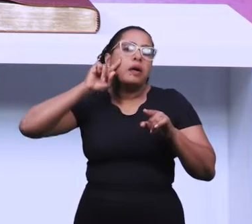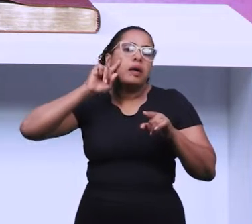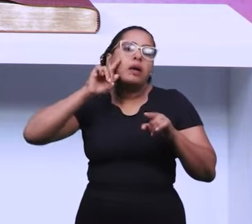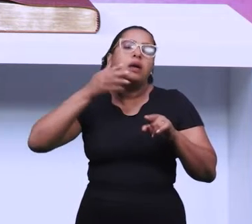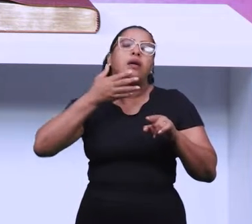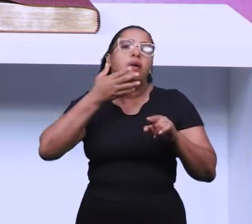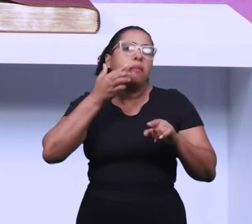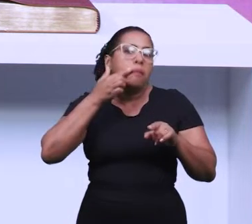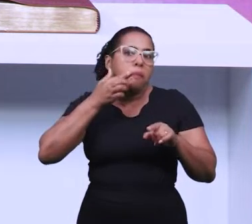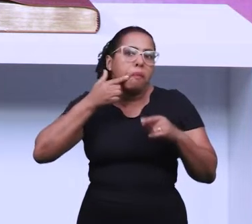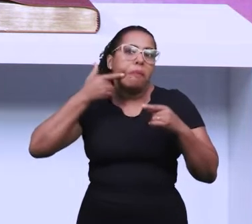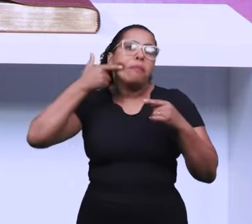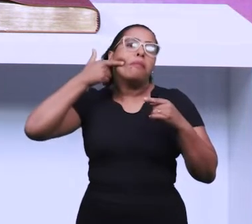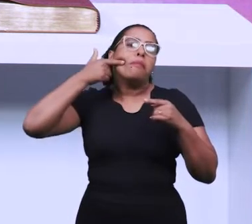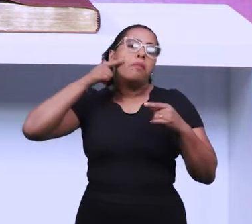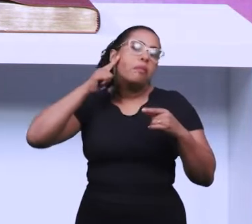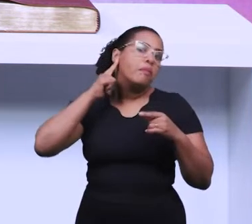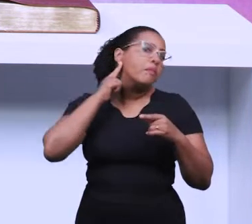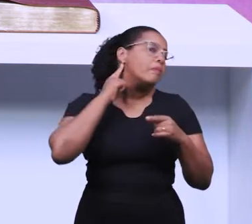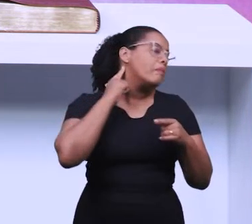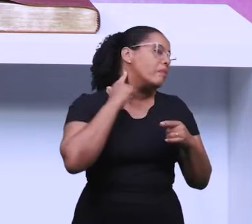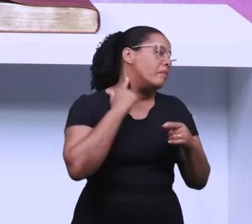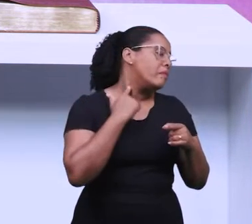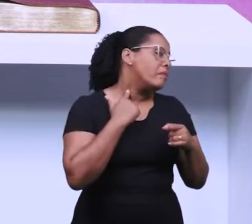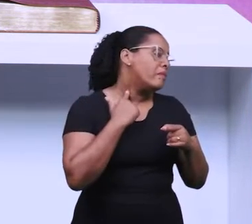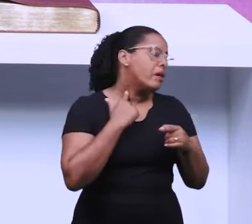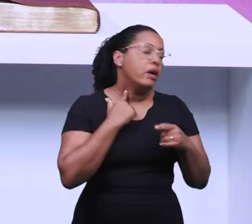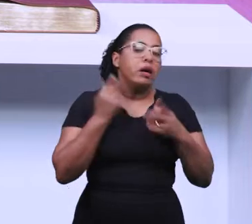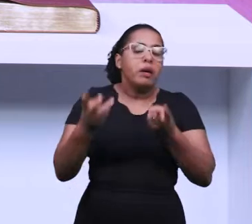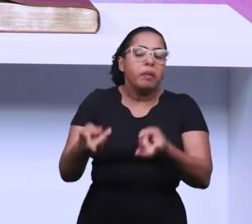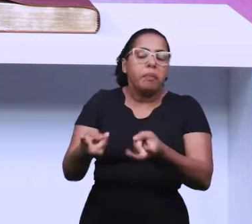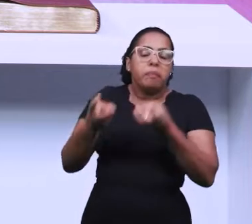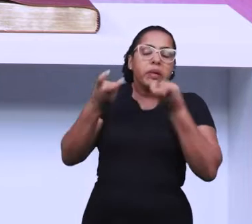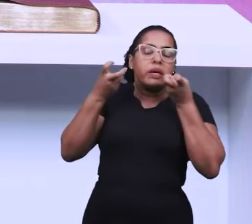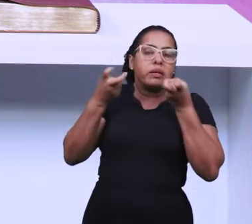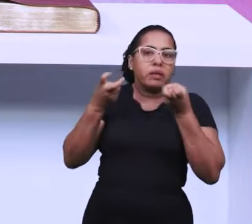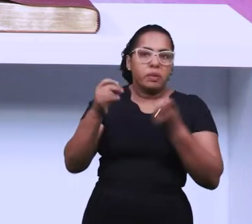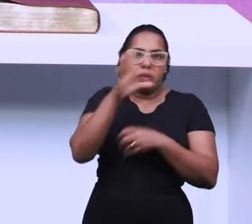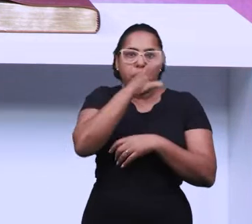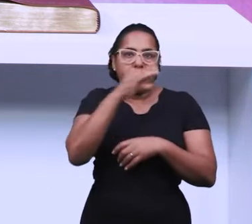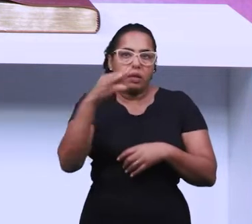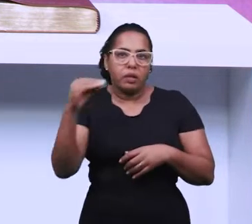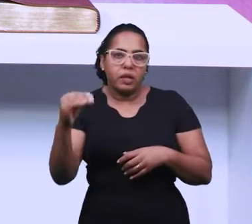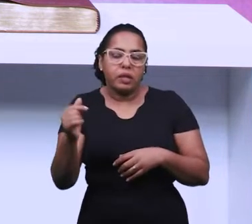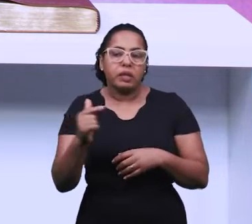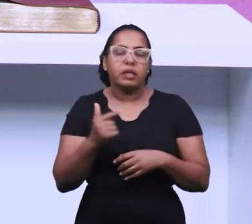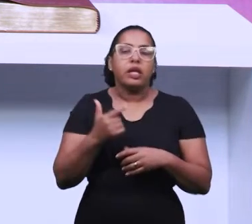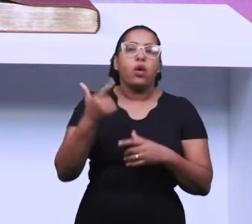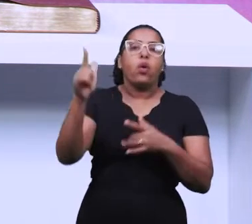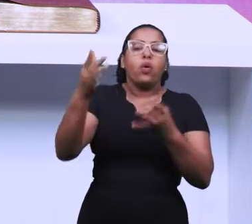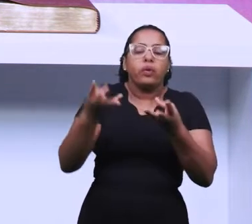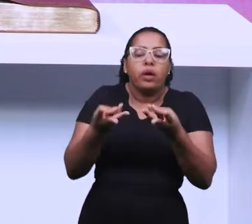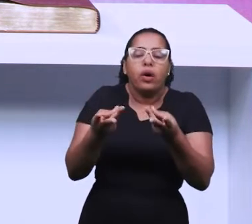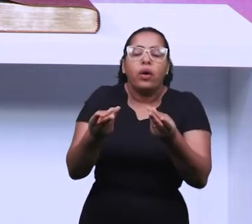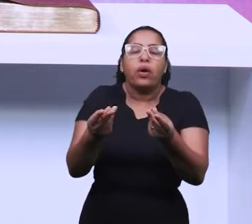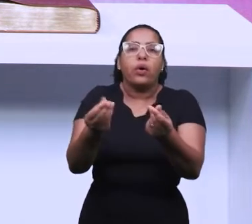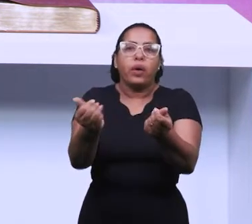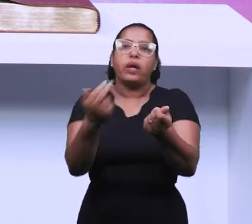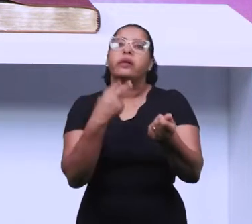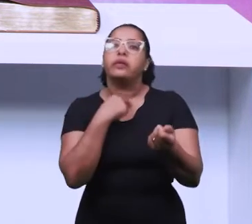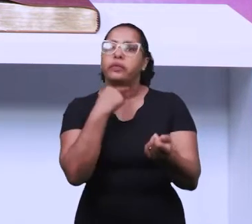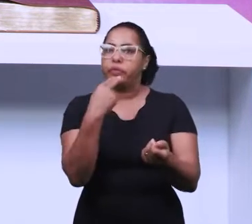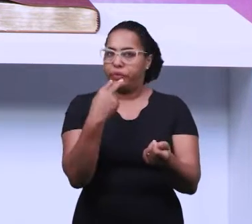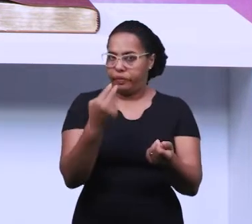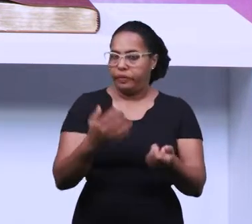o que permite que o adolescente ele tenha uma outra textura vocal, uma outra